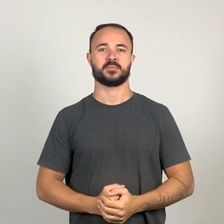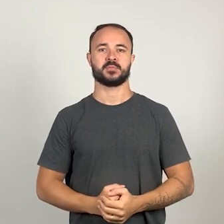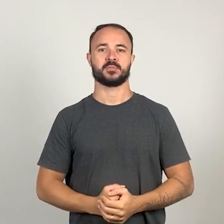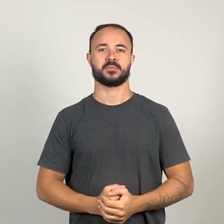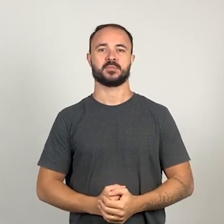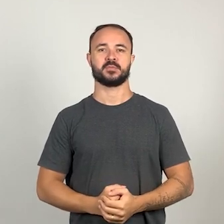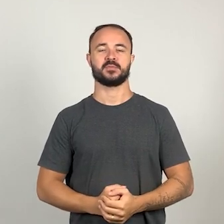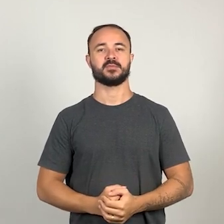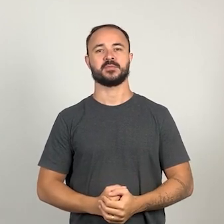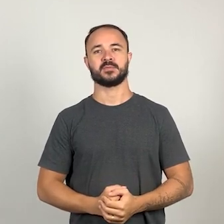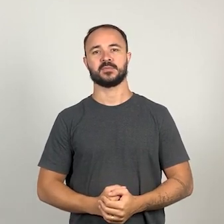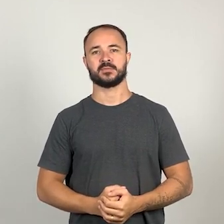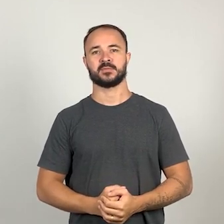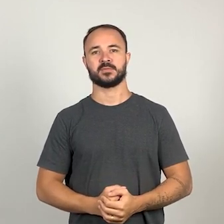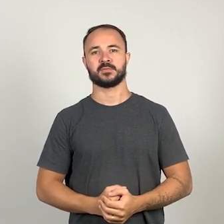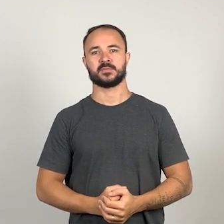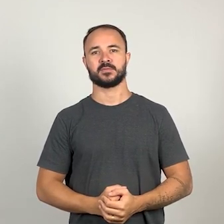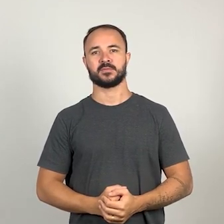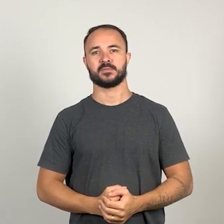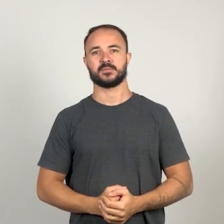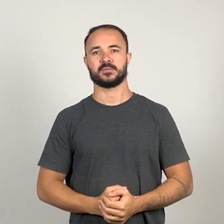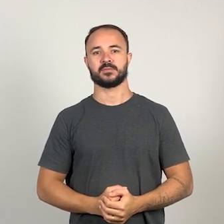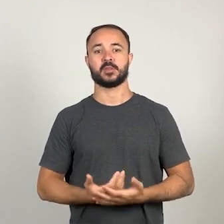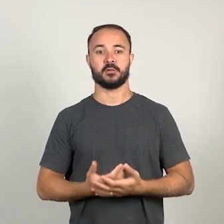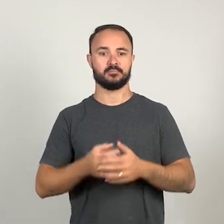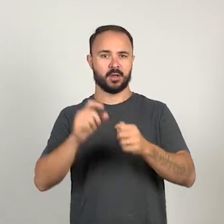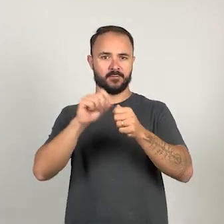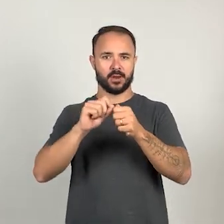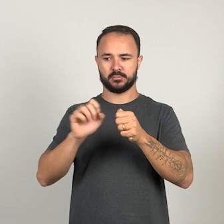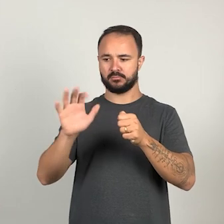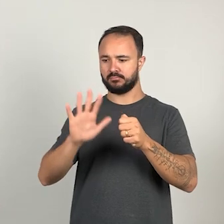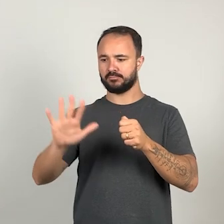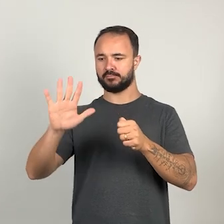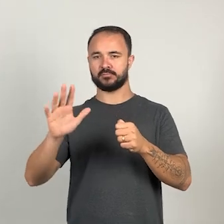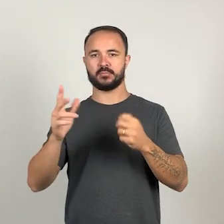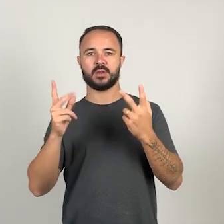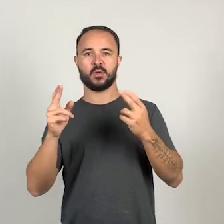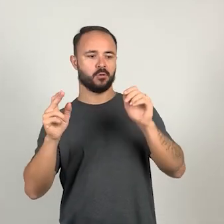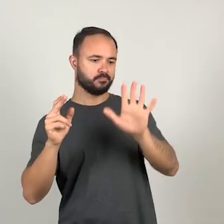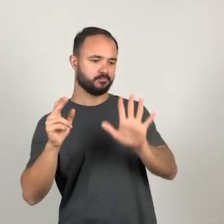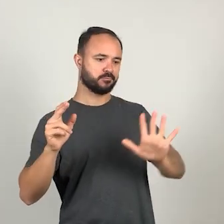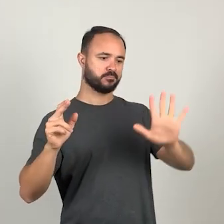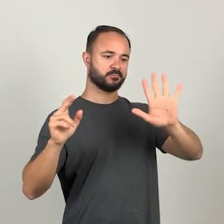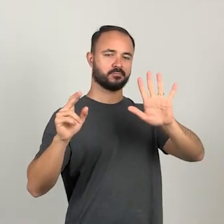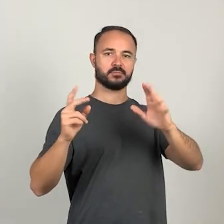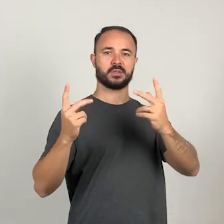E a mesma coisa que fazemos de um lado, vamos repetir do outro.